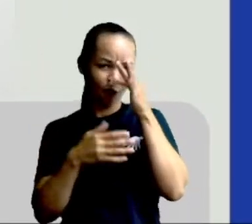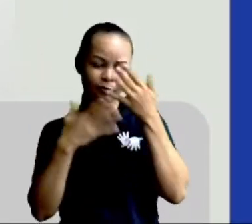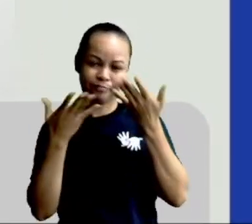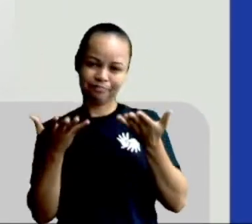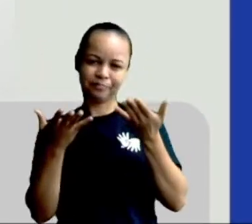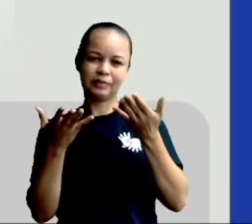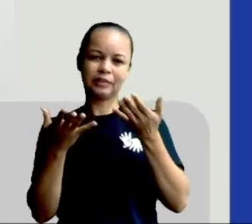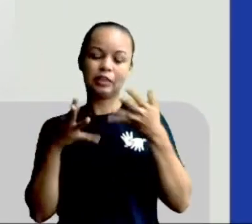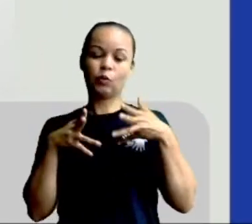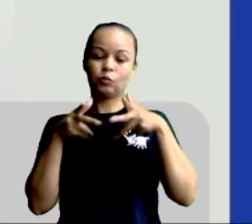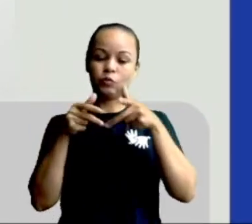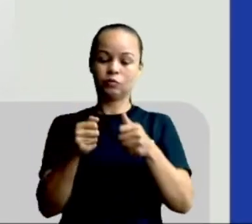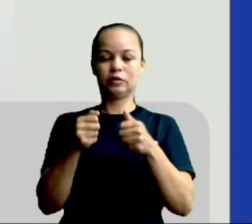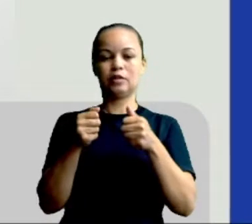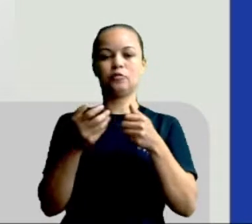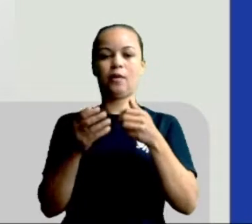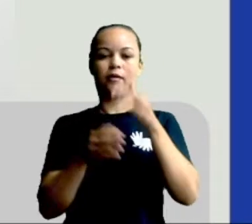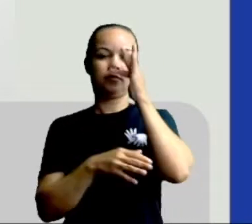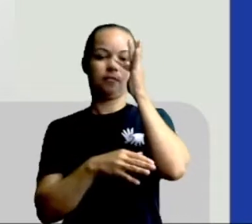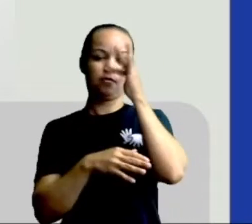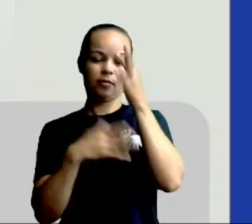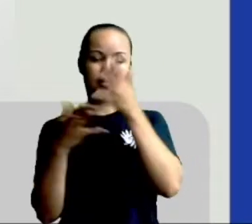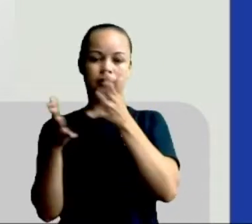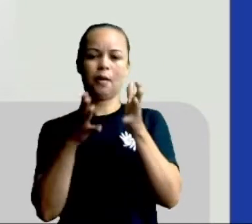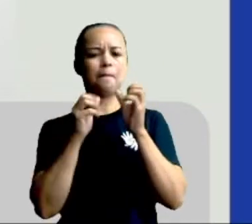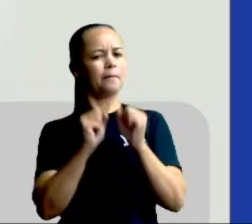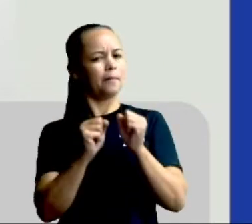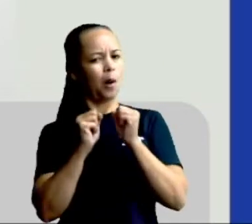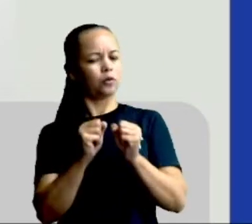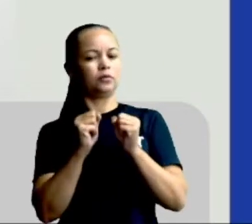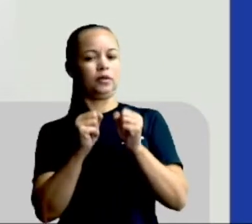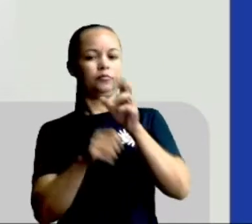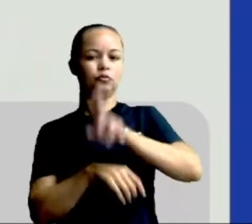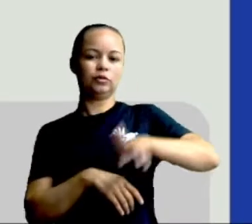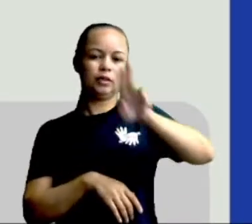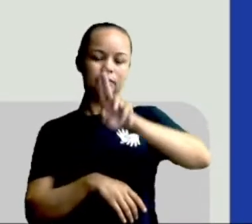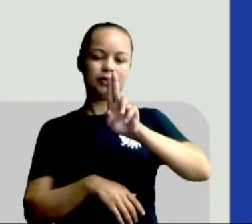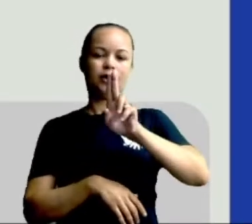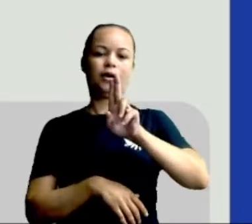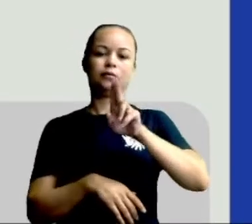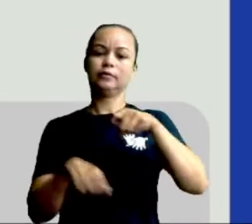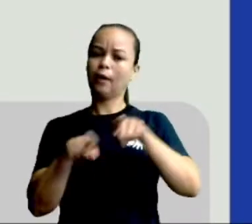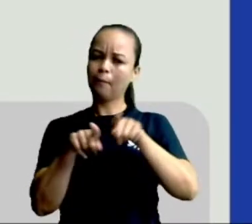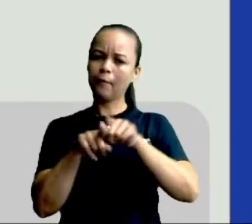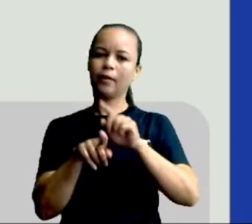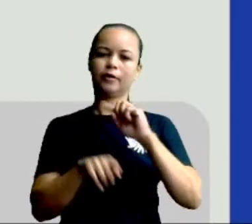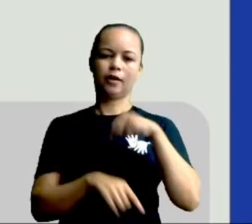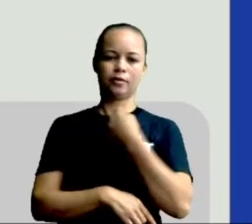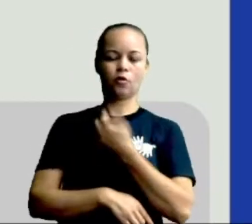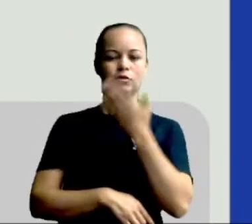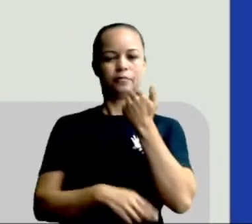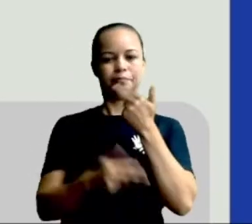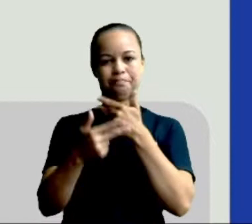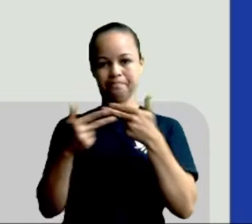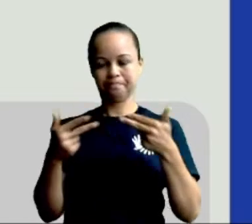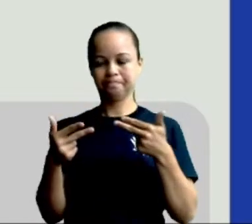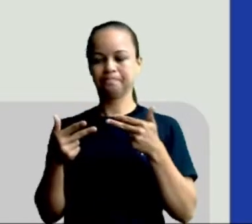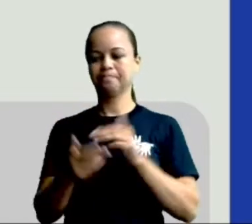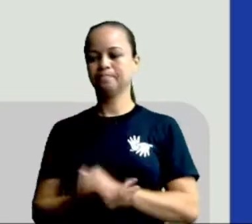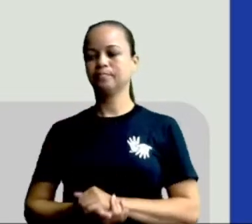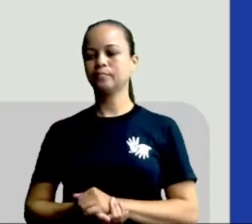as partes das plantas, tá, nós podemos utilizar em nossa alimentação. Nós